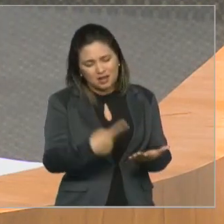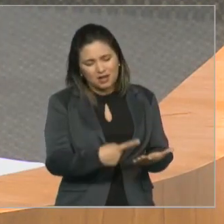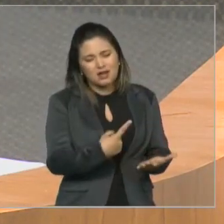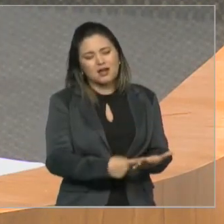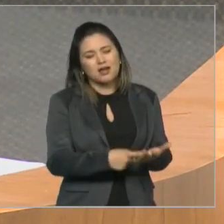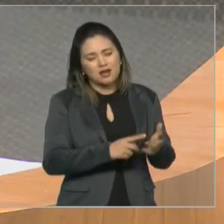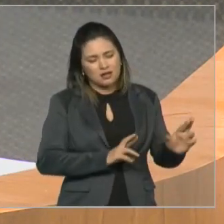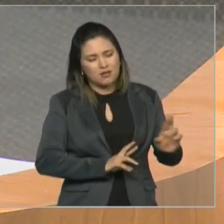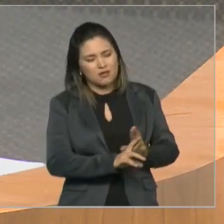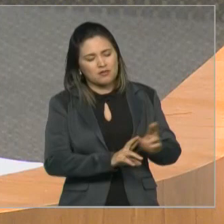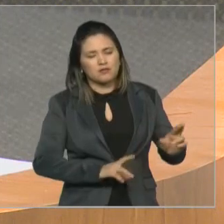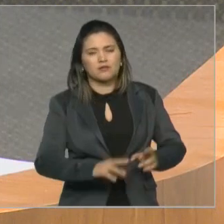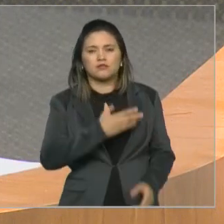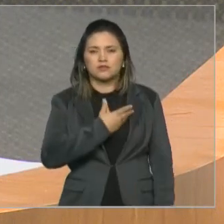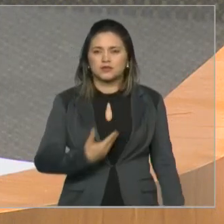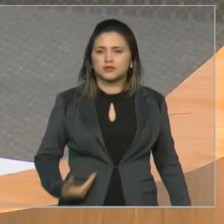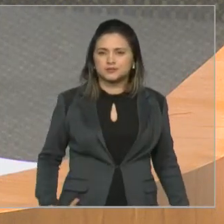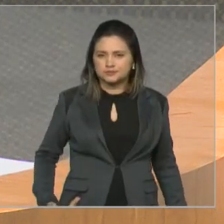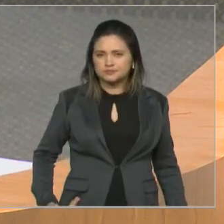as propagandas do governo.